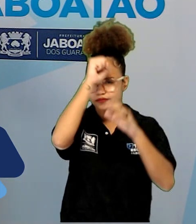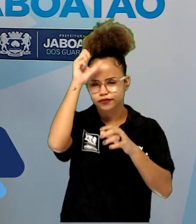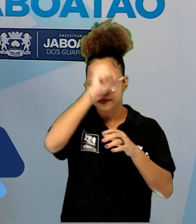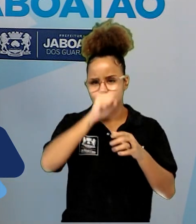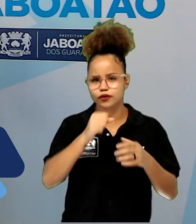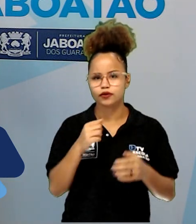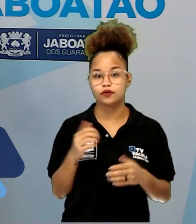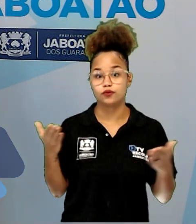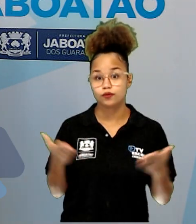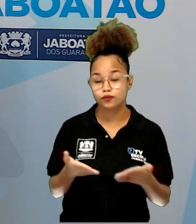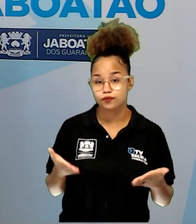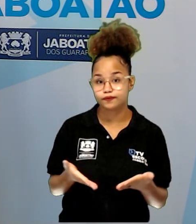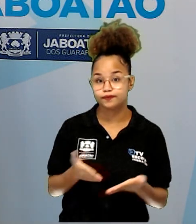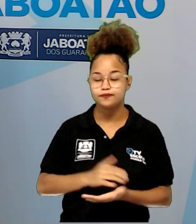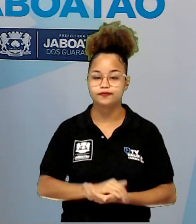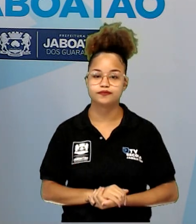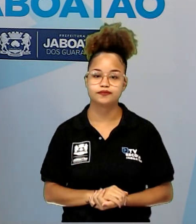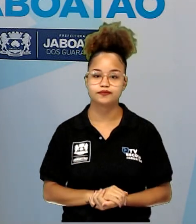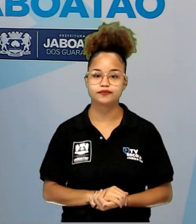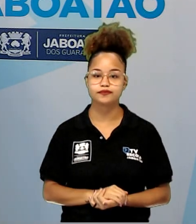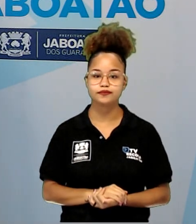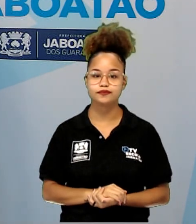aula de hoje?